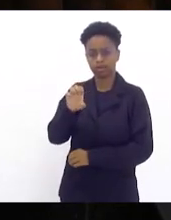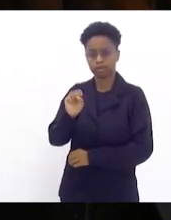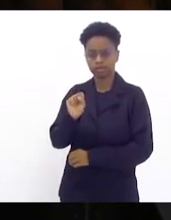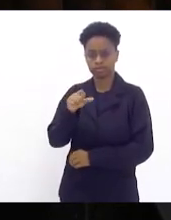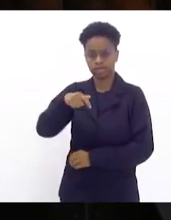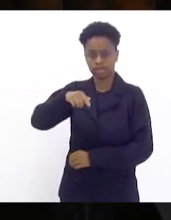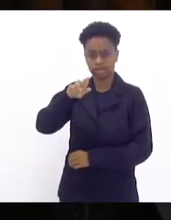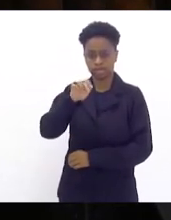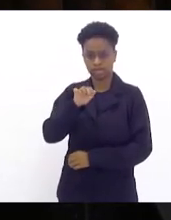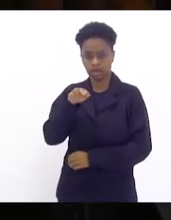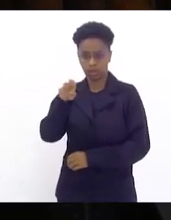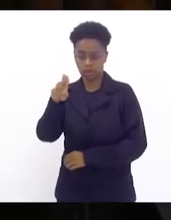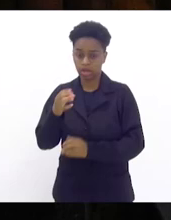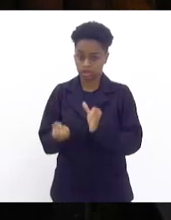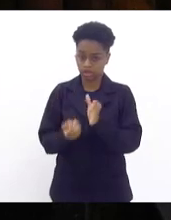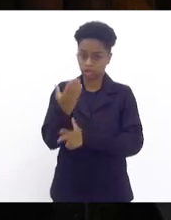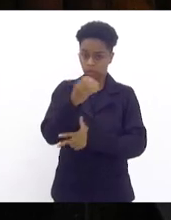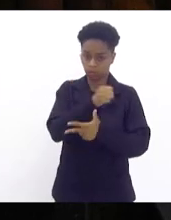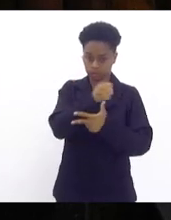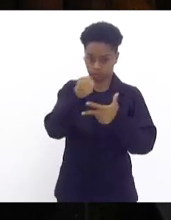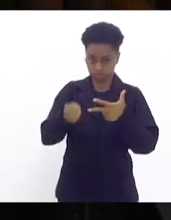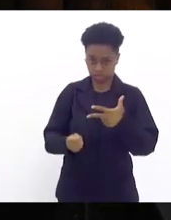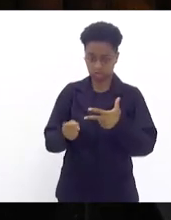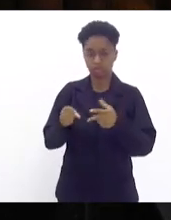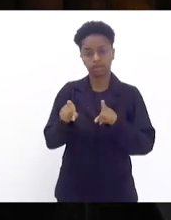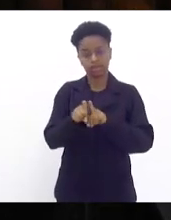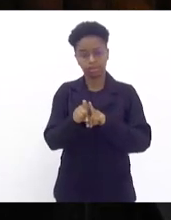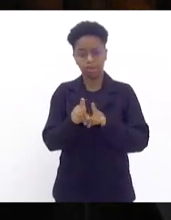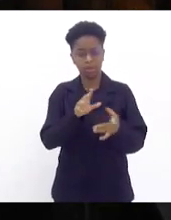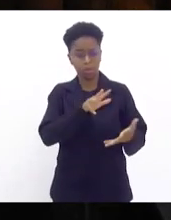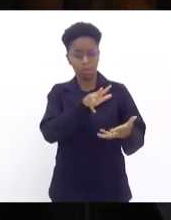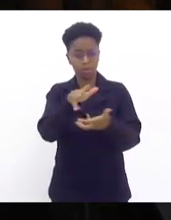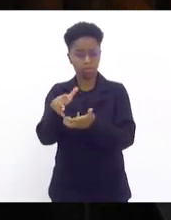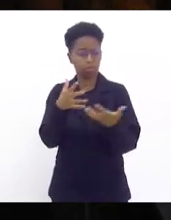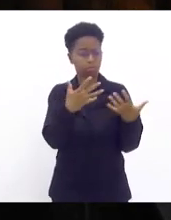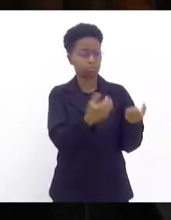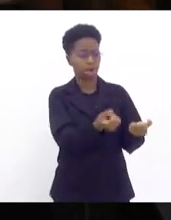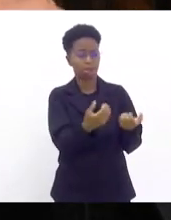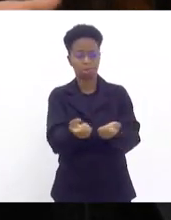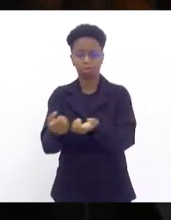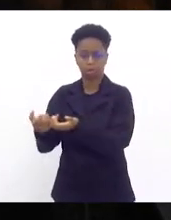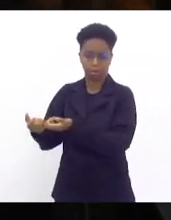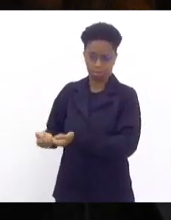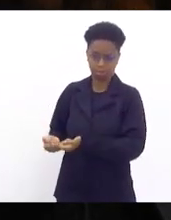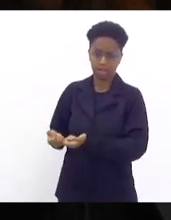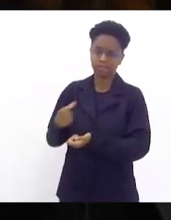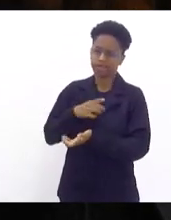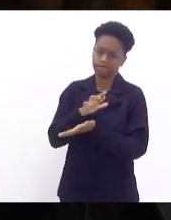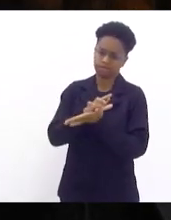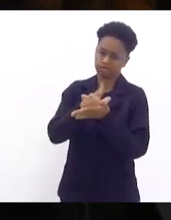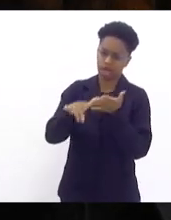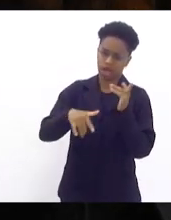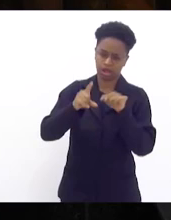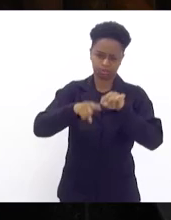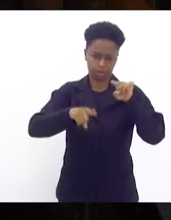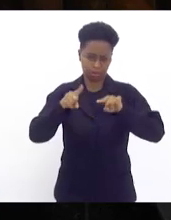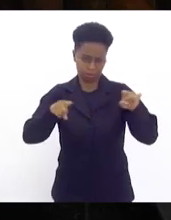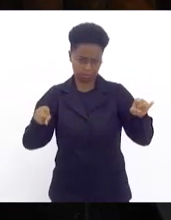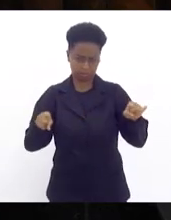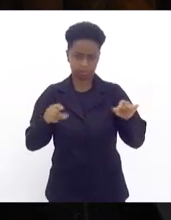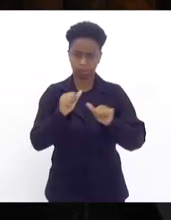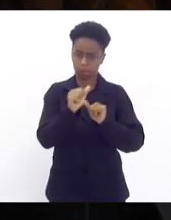os três poderes que foi adotado no mundo inteiro Quais são as mais diversas variações